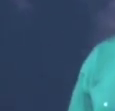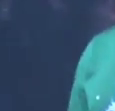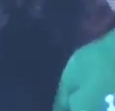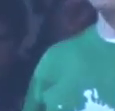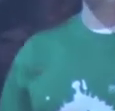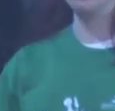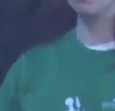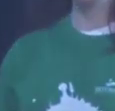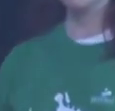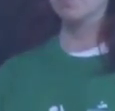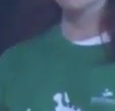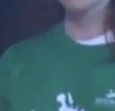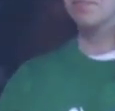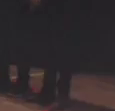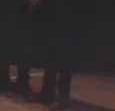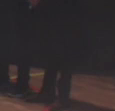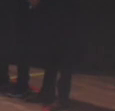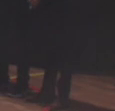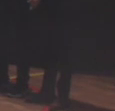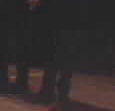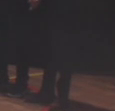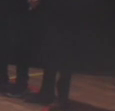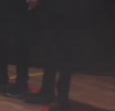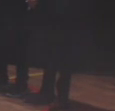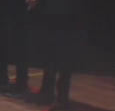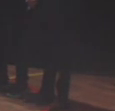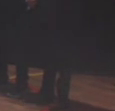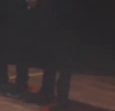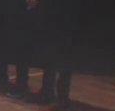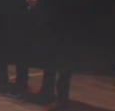Pesca desportiva de alto mar, Bruno Cabrita.